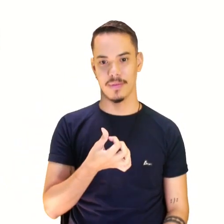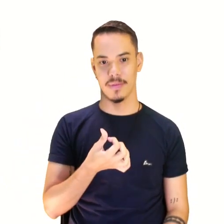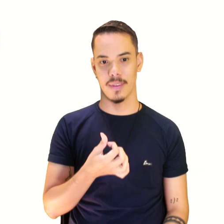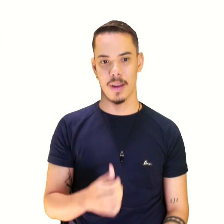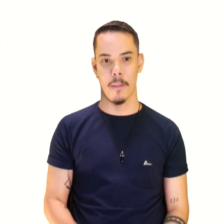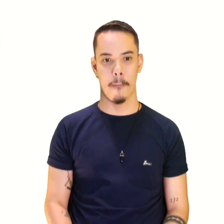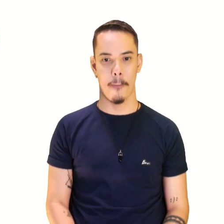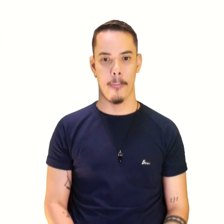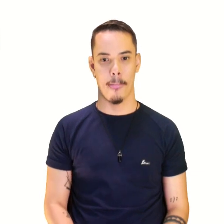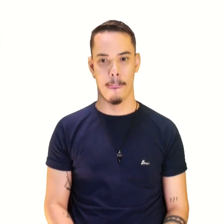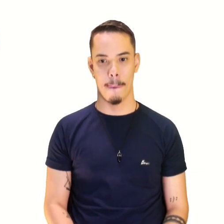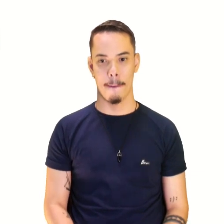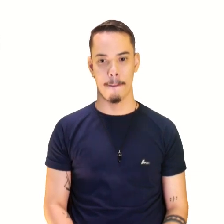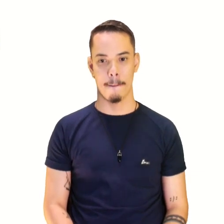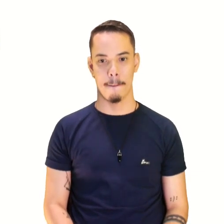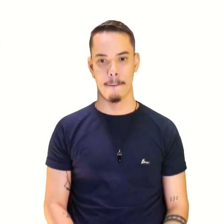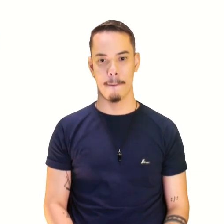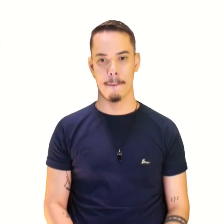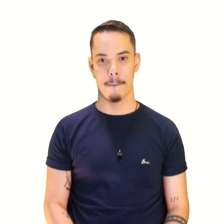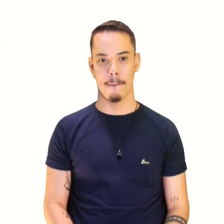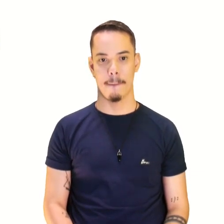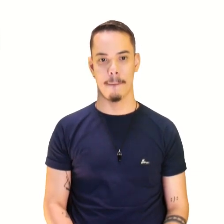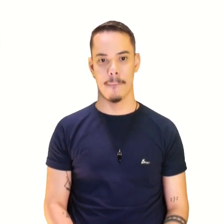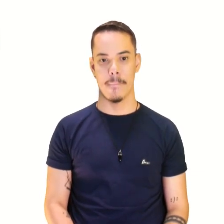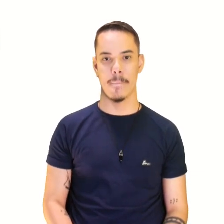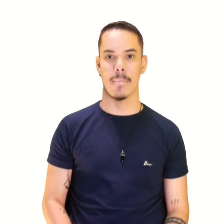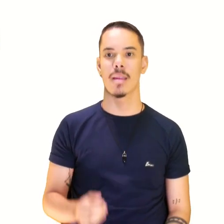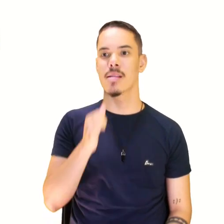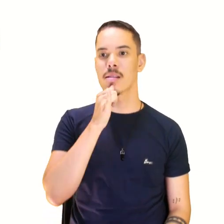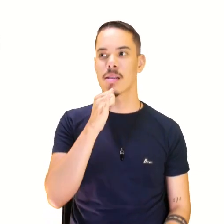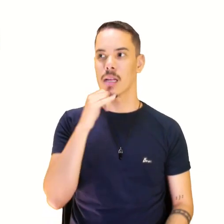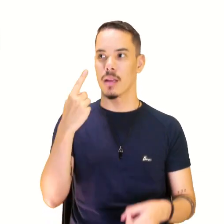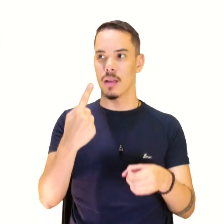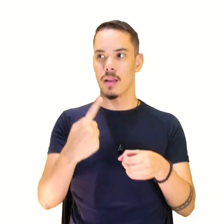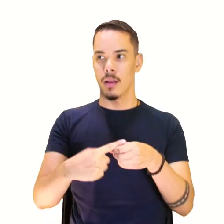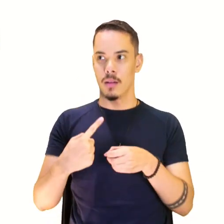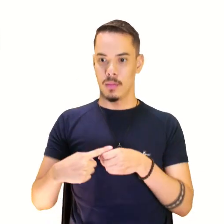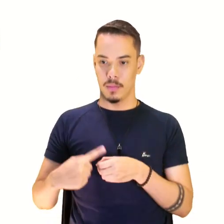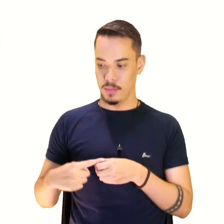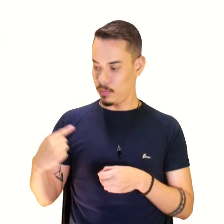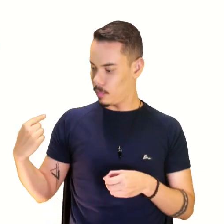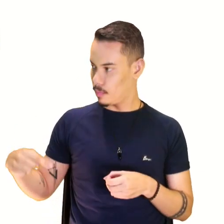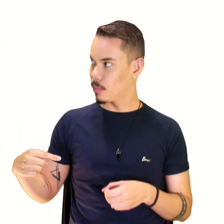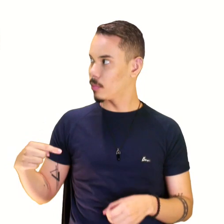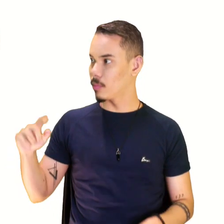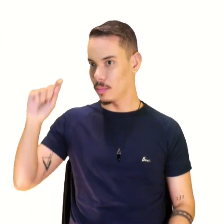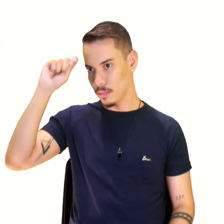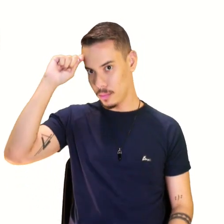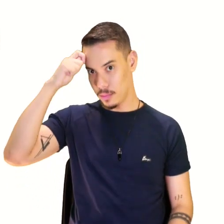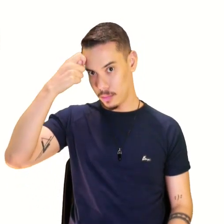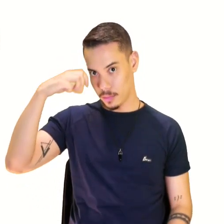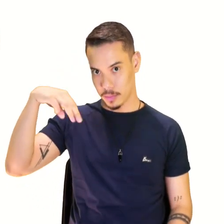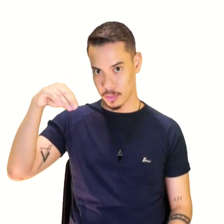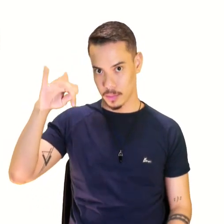muito longe, né? Assim, 6 horas. Vamos colocar que é de um município para o outro. Eu quero ir de Montenegro para